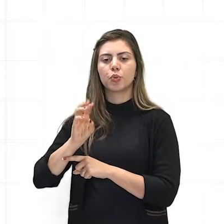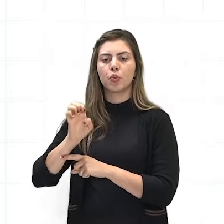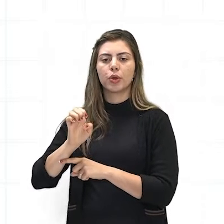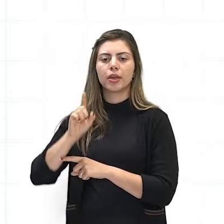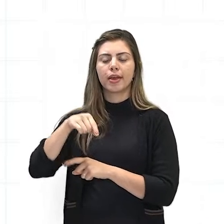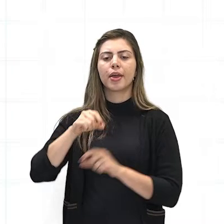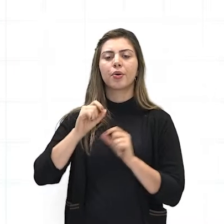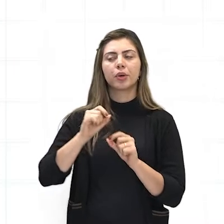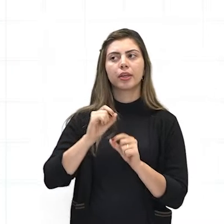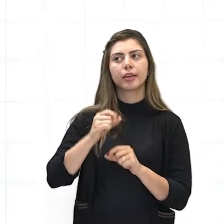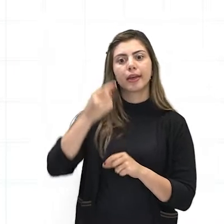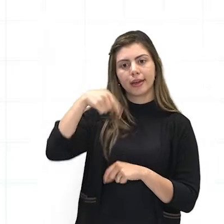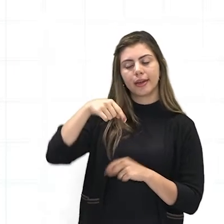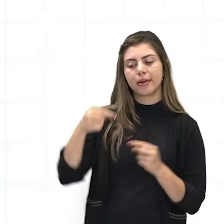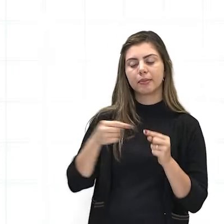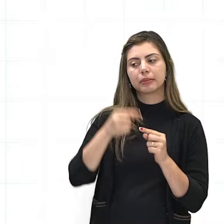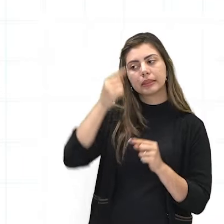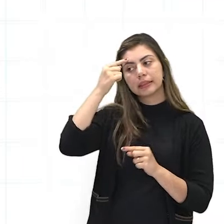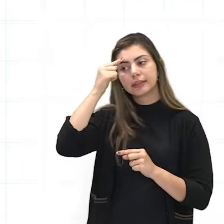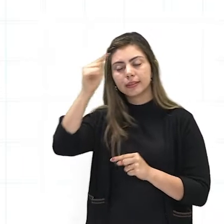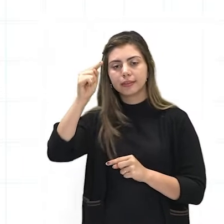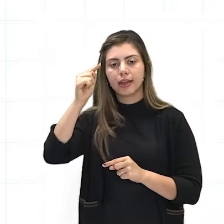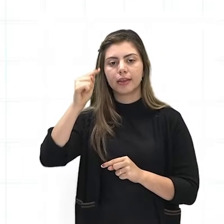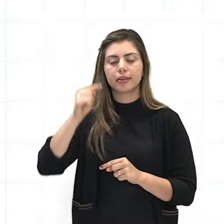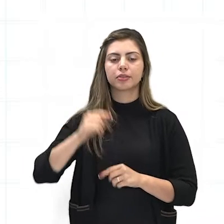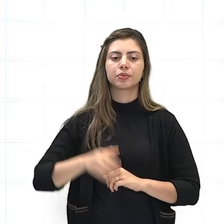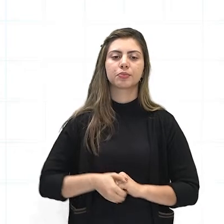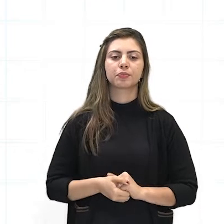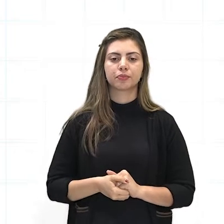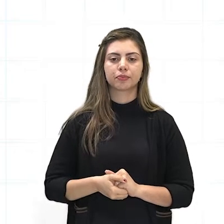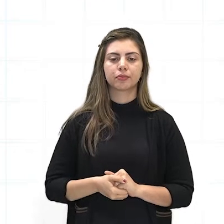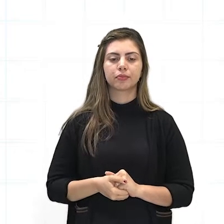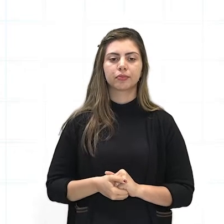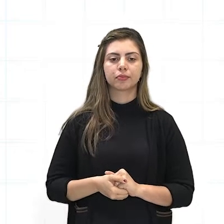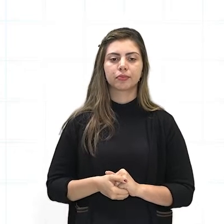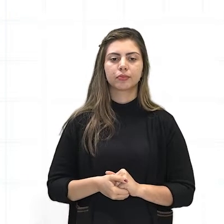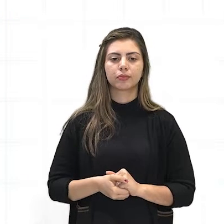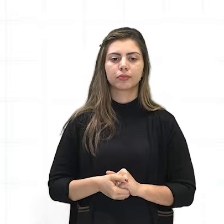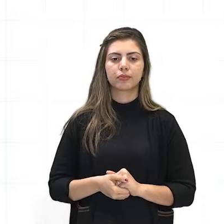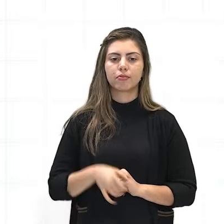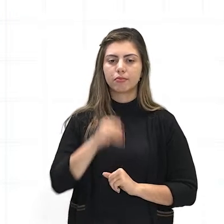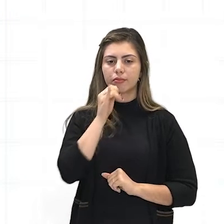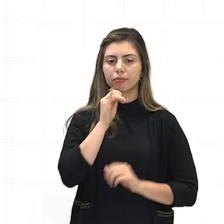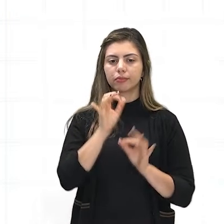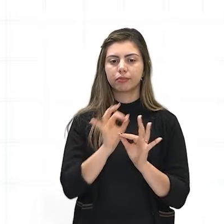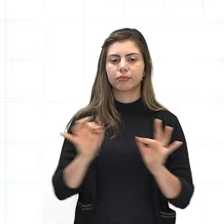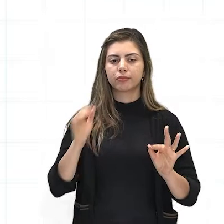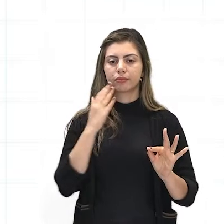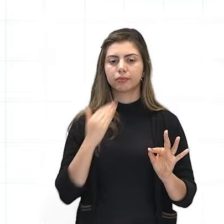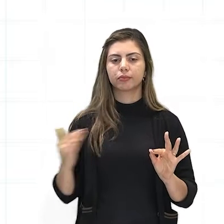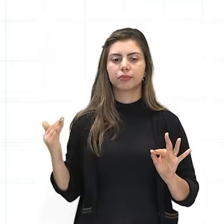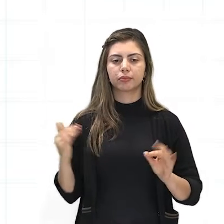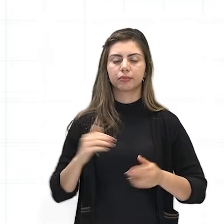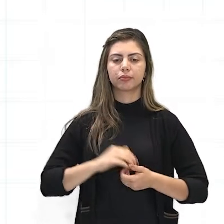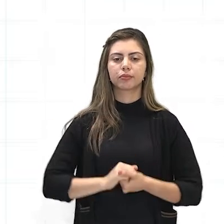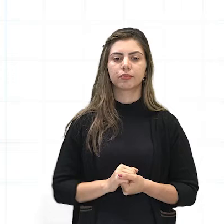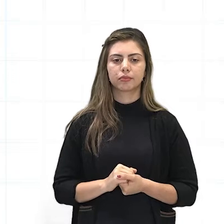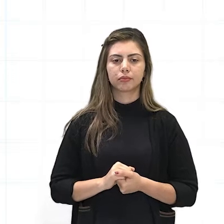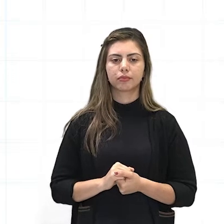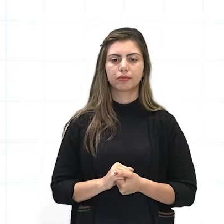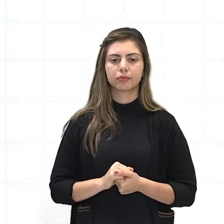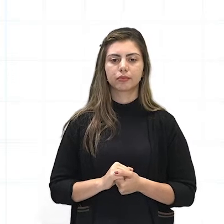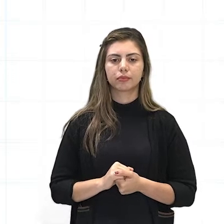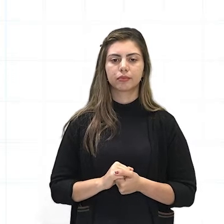para propor ideias. Continuando aí com um exemplo. Why don't we check out that new restaurant